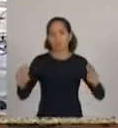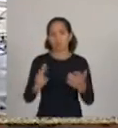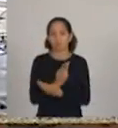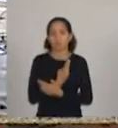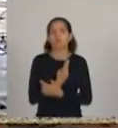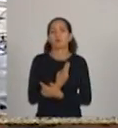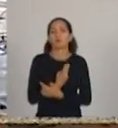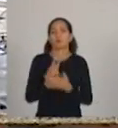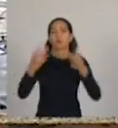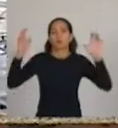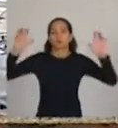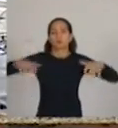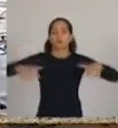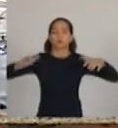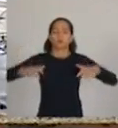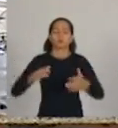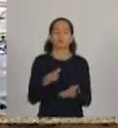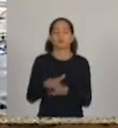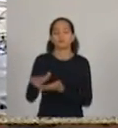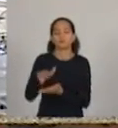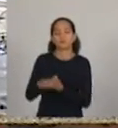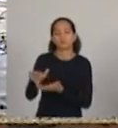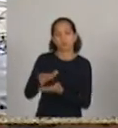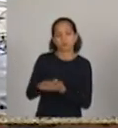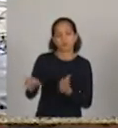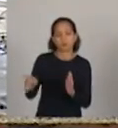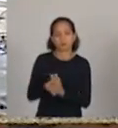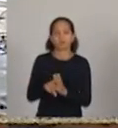catástrofes naturais. Publicado na análise digital do dia